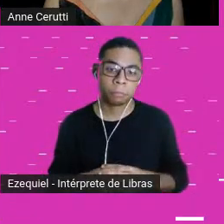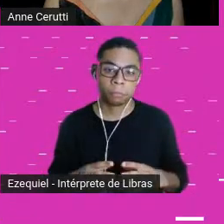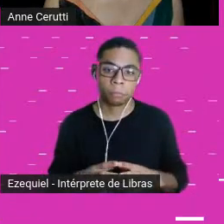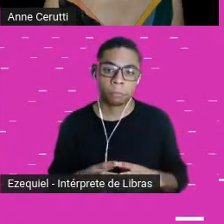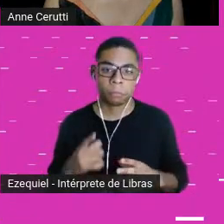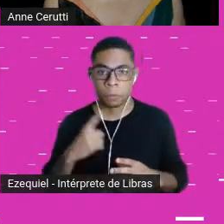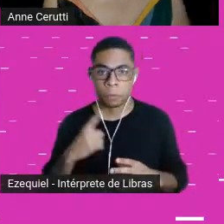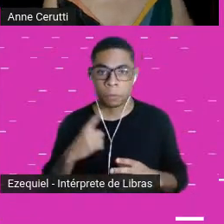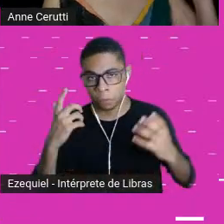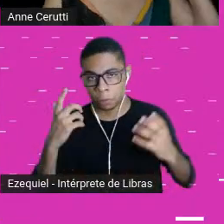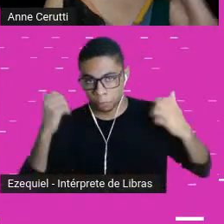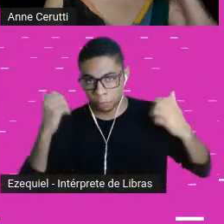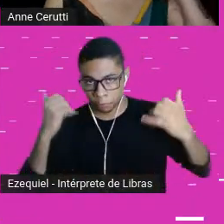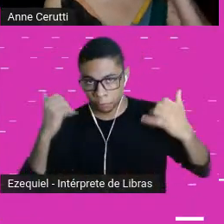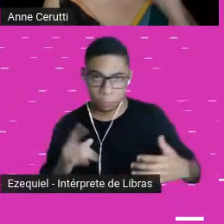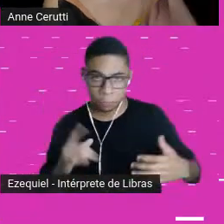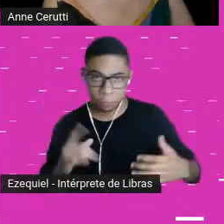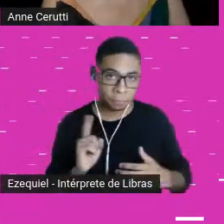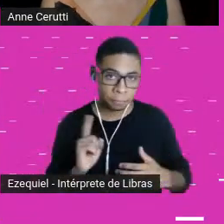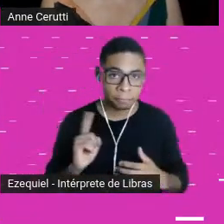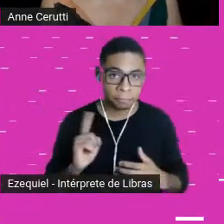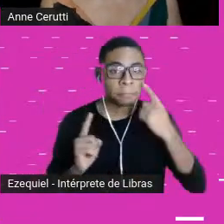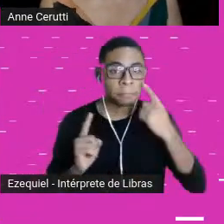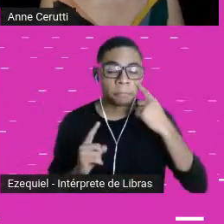Sim, não?